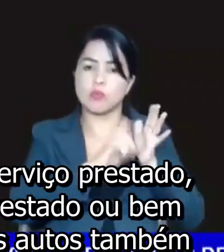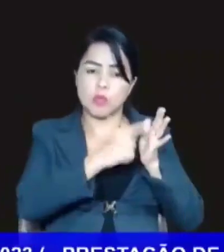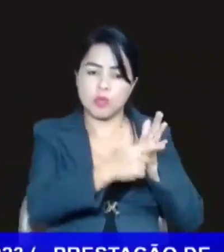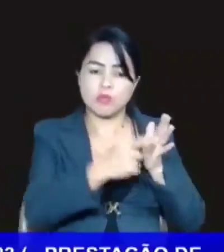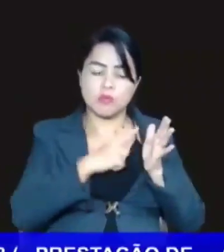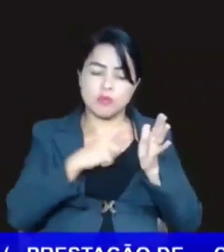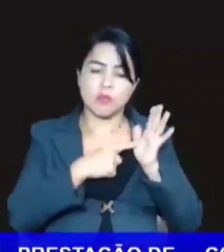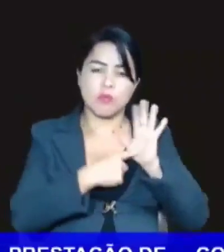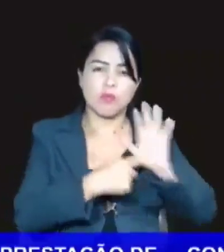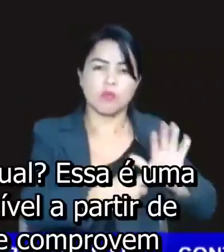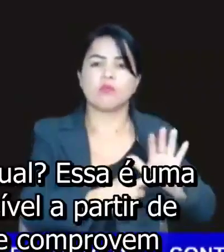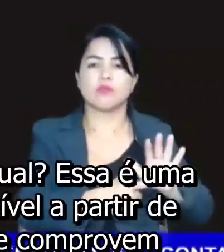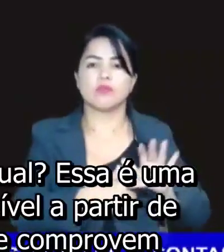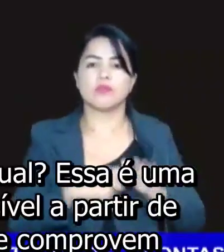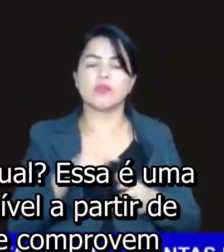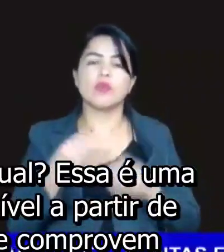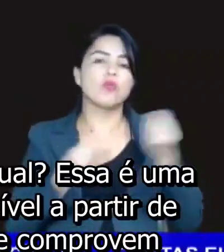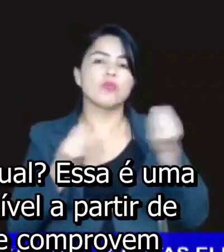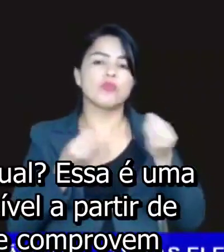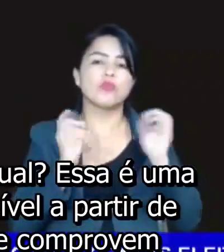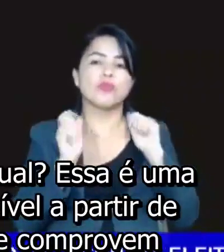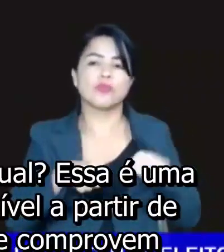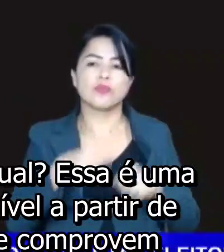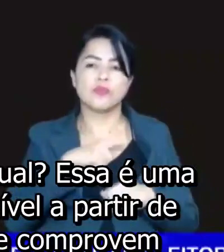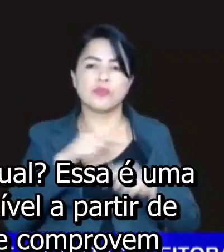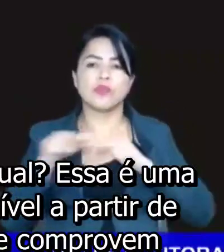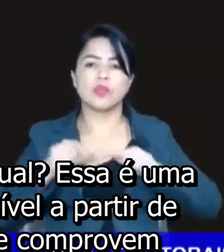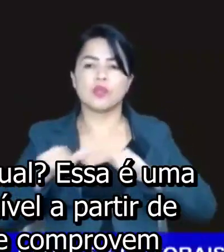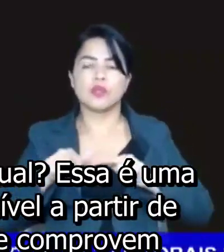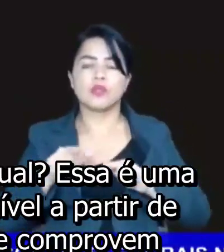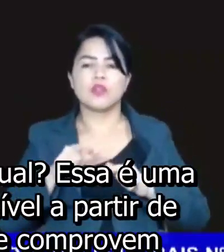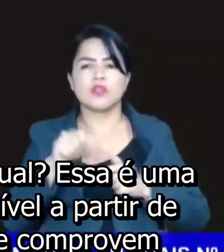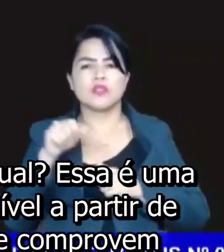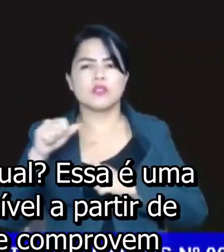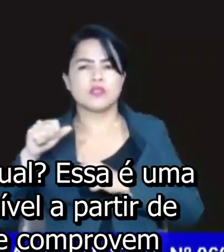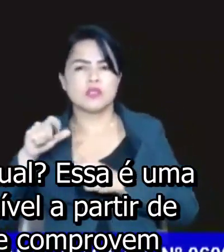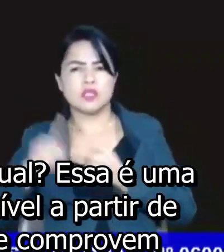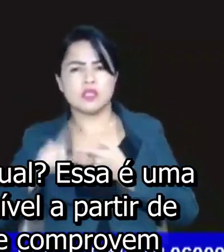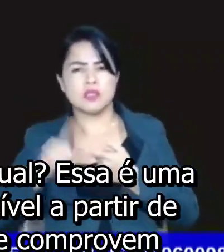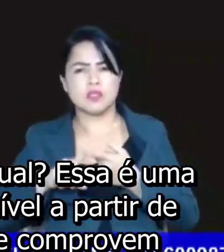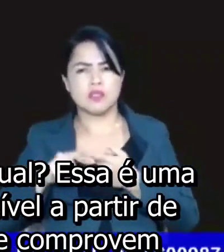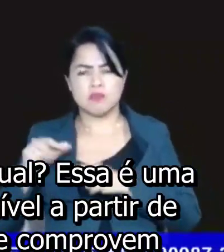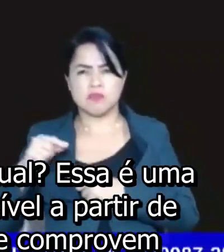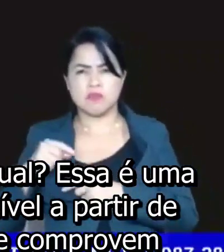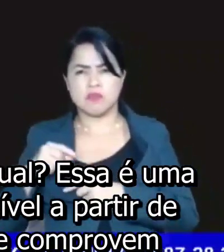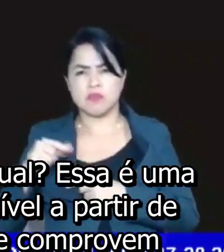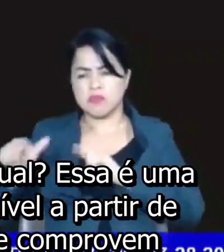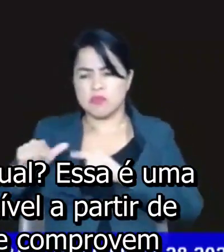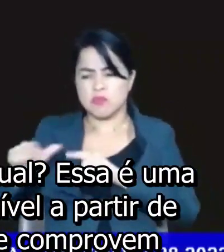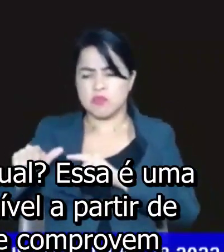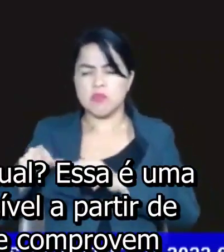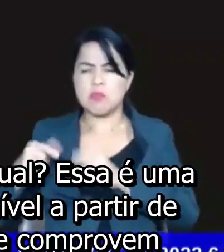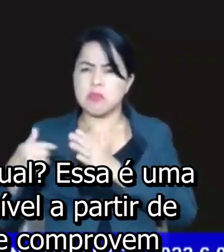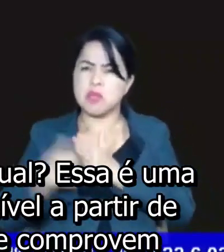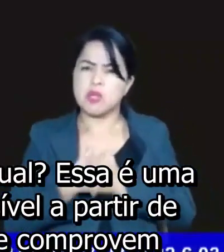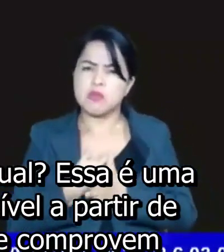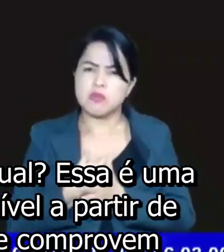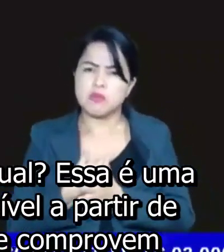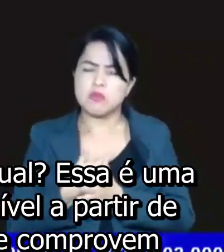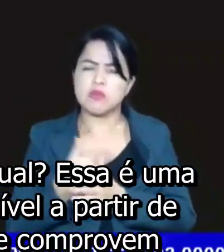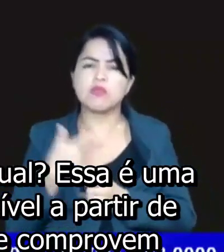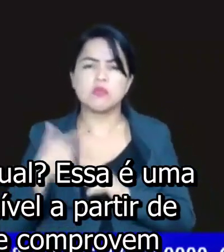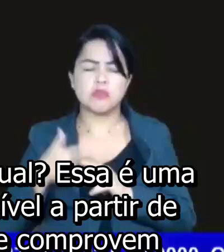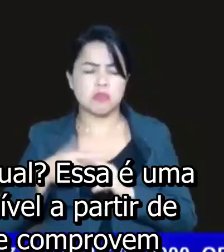autos também. Como que isso é possível num serviço de Ainda atividade com a palavra intelectual? em videochamada, Essa é uma doutor pergunta Pablo, que, procurador ao ver do o Ministério